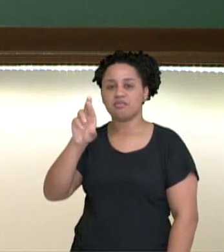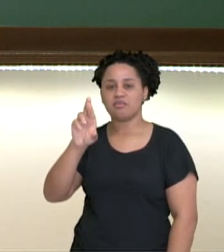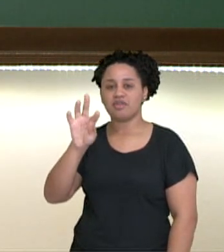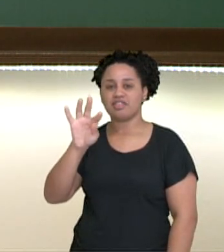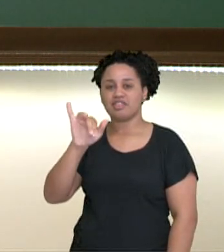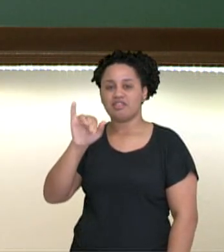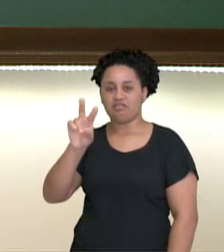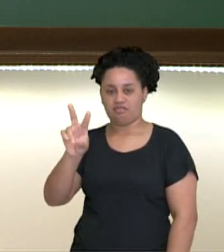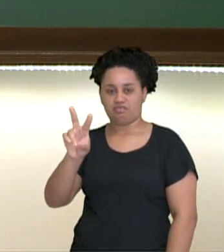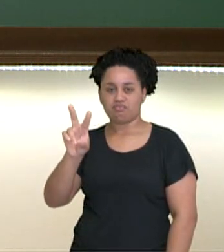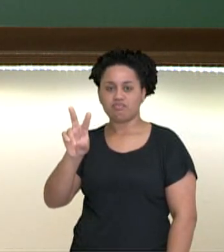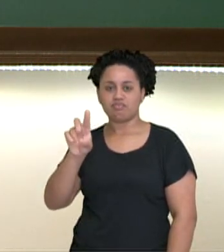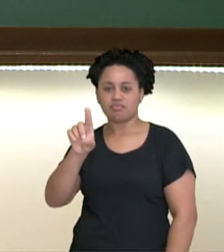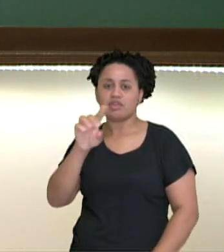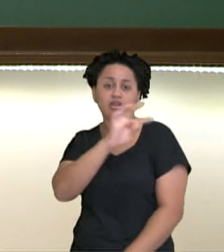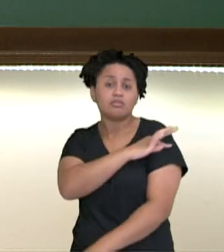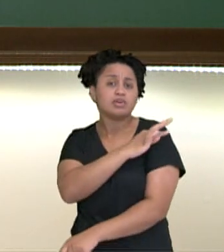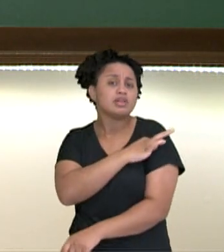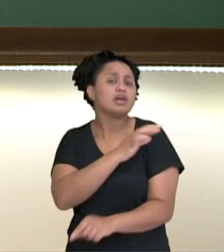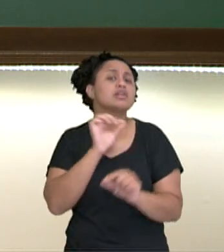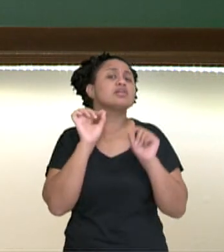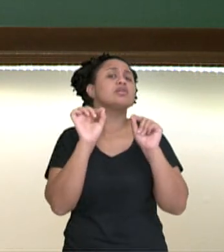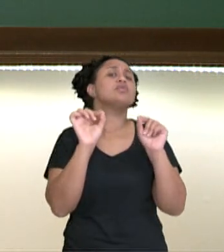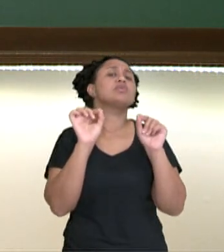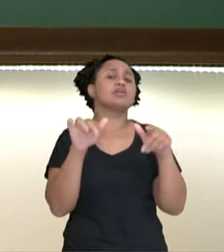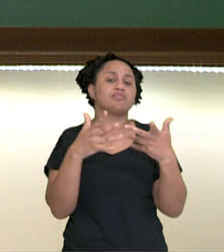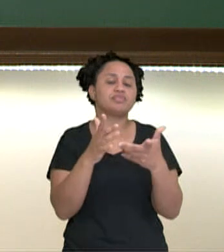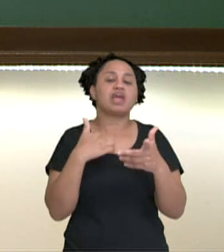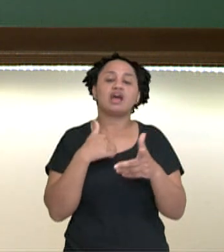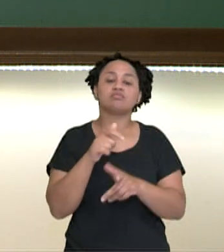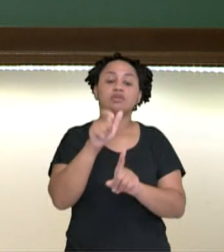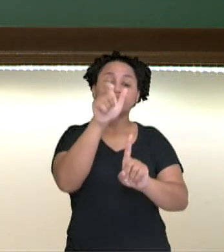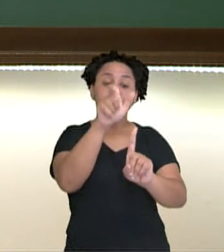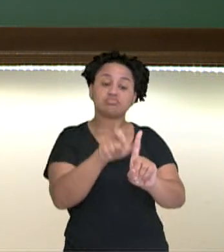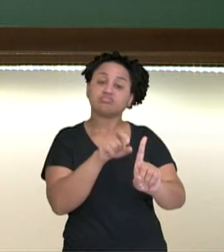uma técnica designada a um personagem